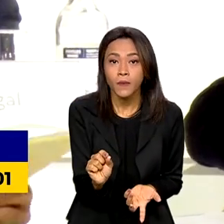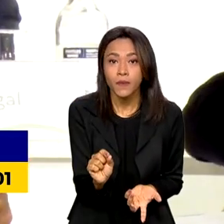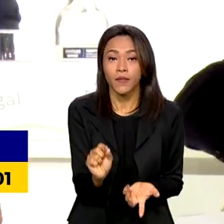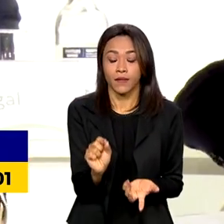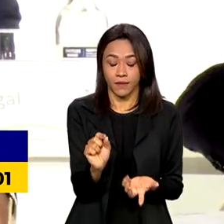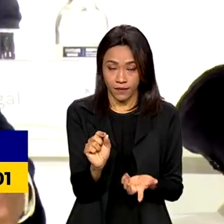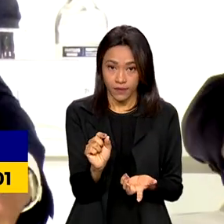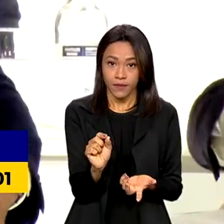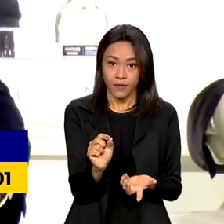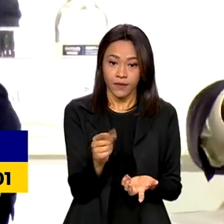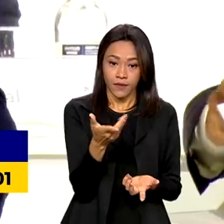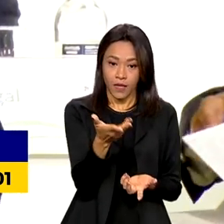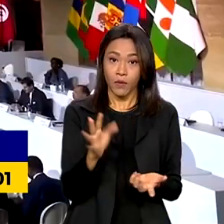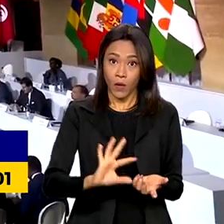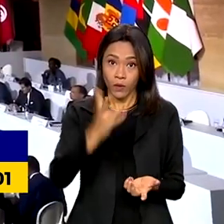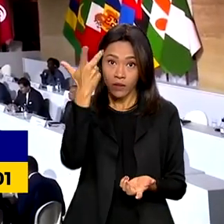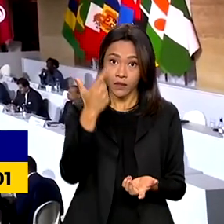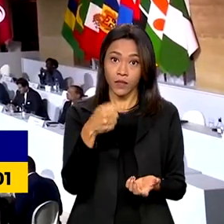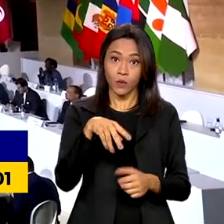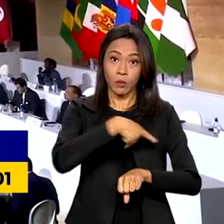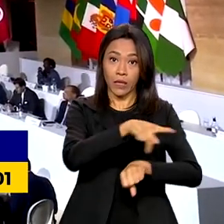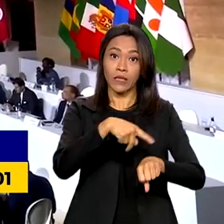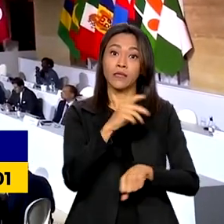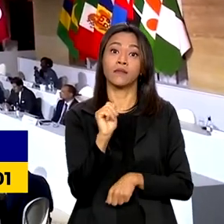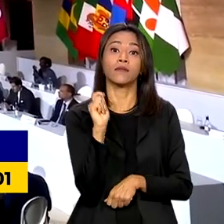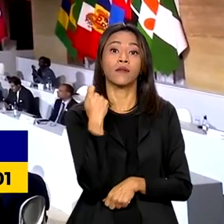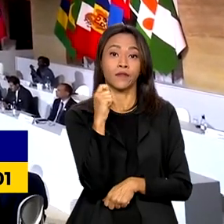estamos vendo na Argentina hoje. E nós